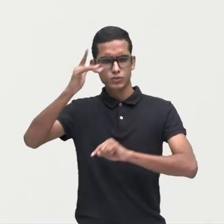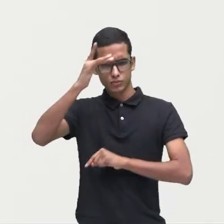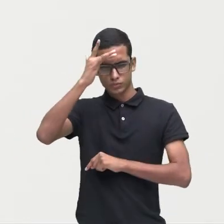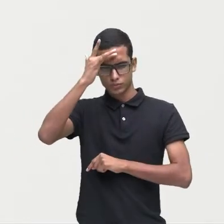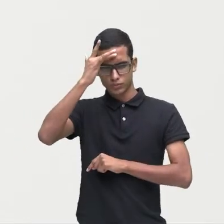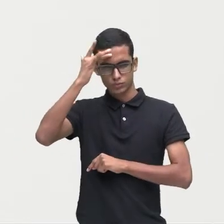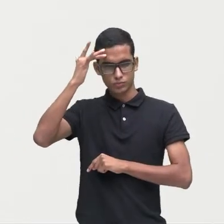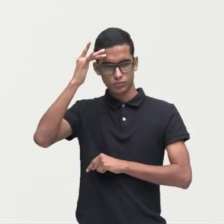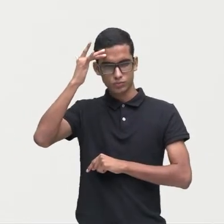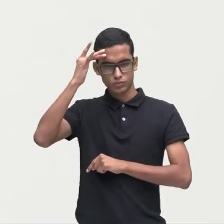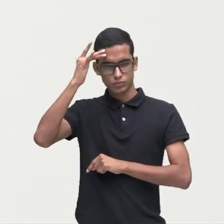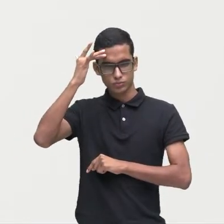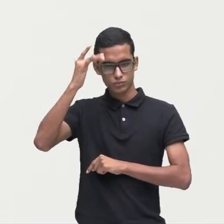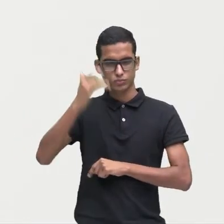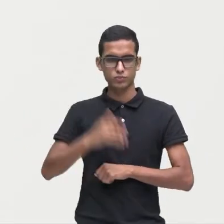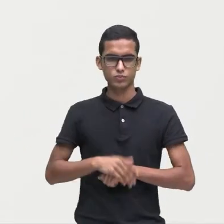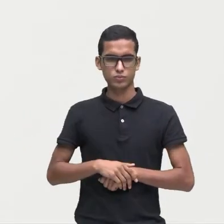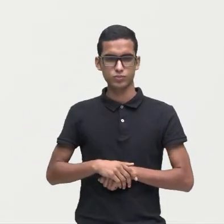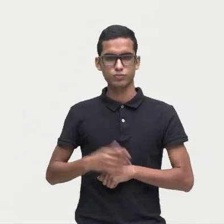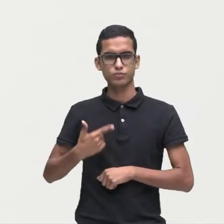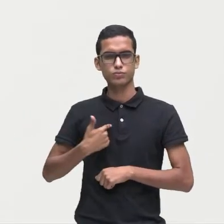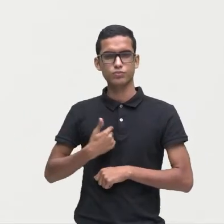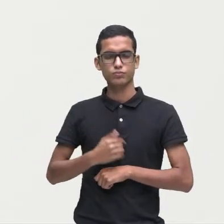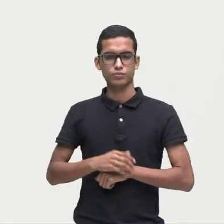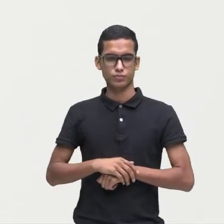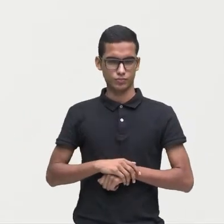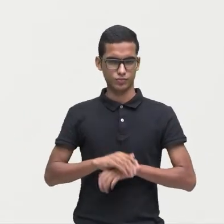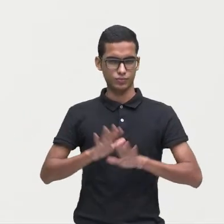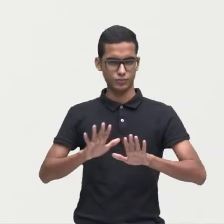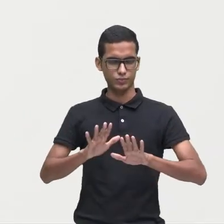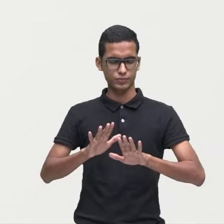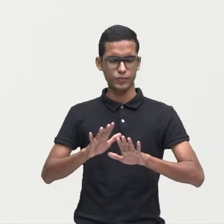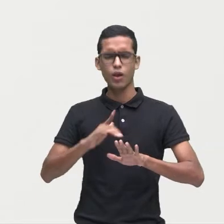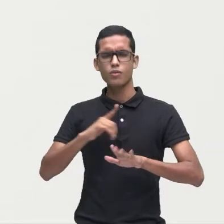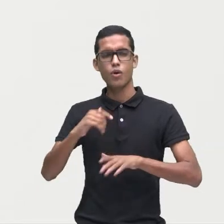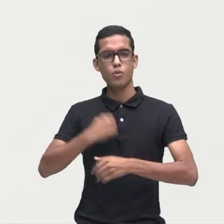Essa tabela é de 2000,